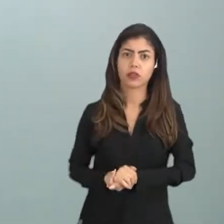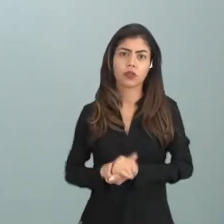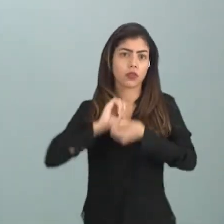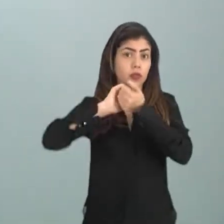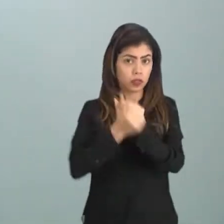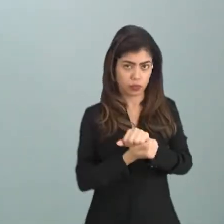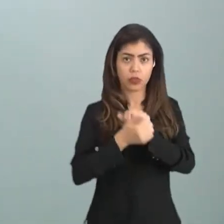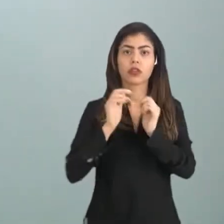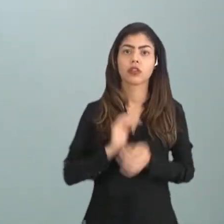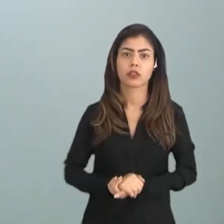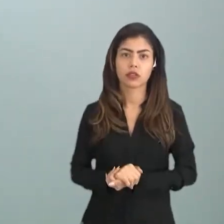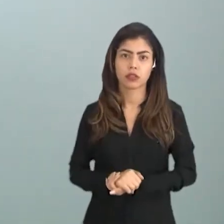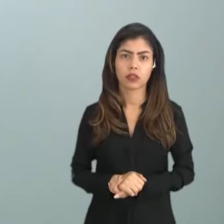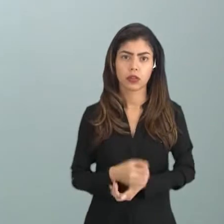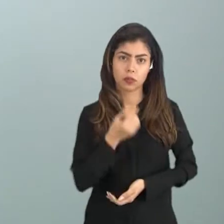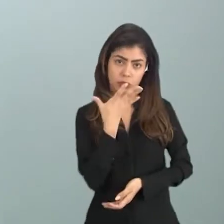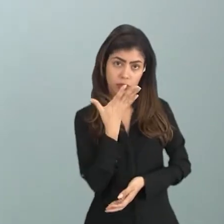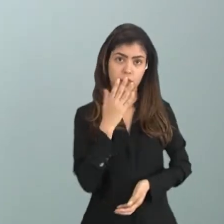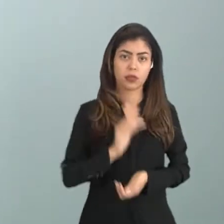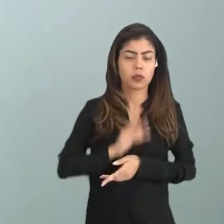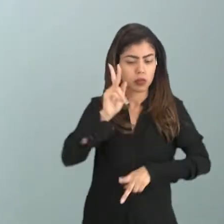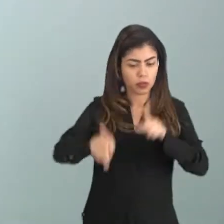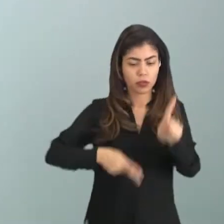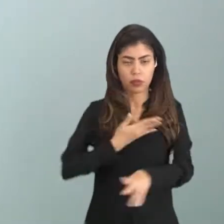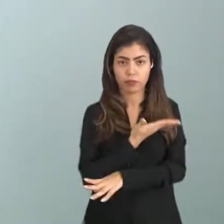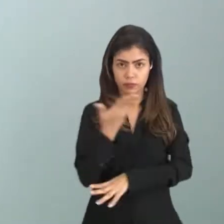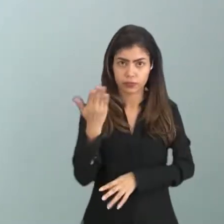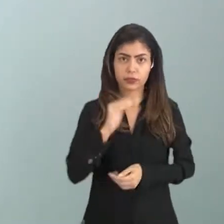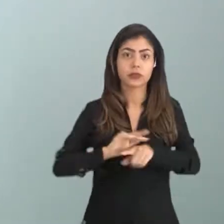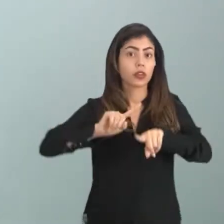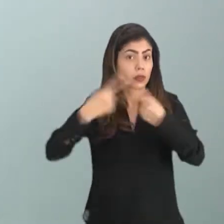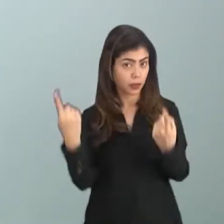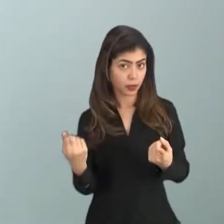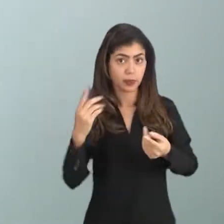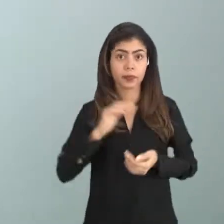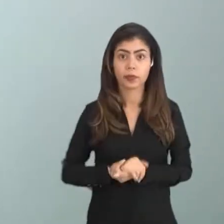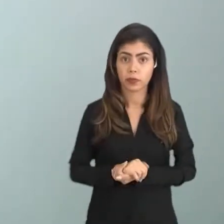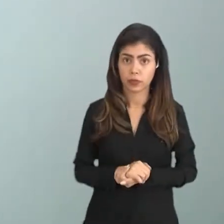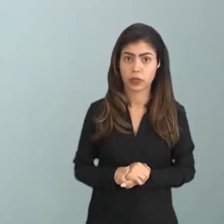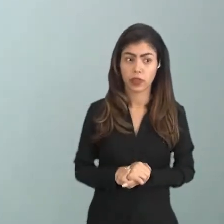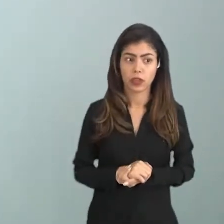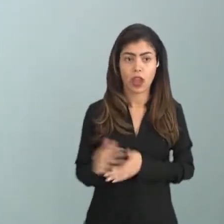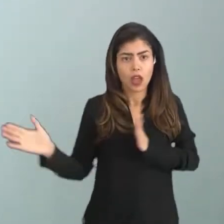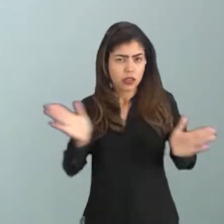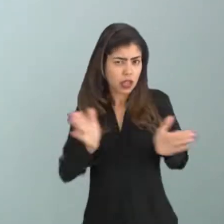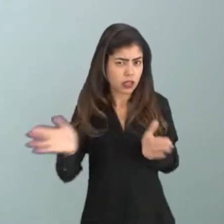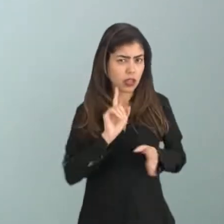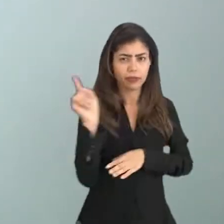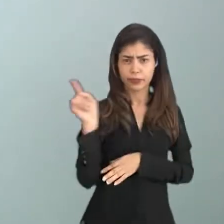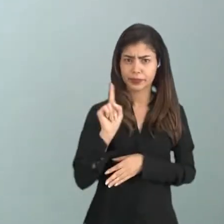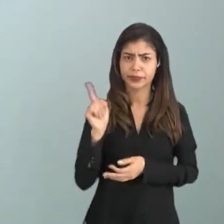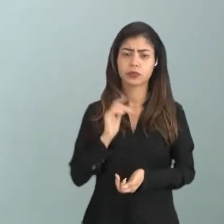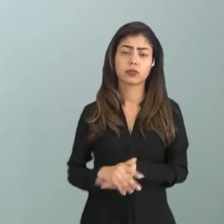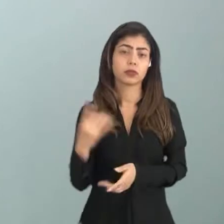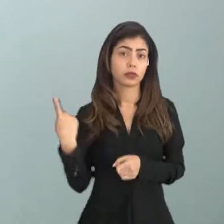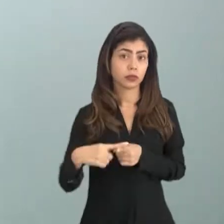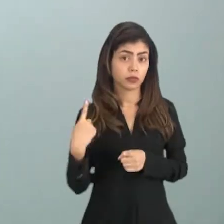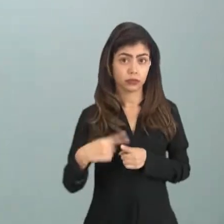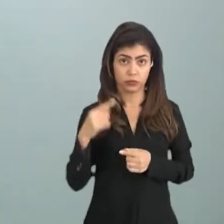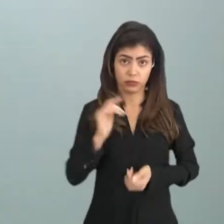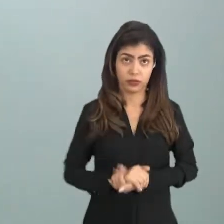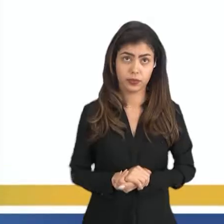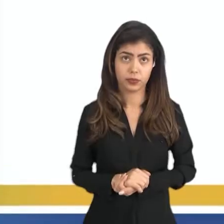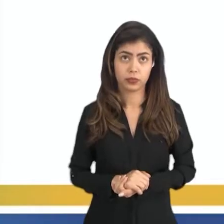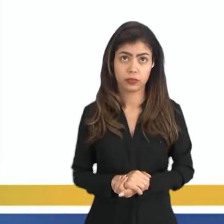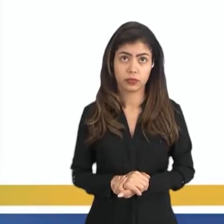esse esporte bem popular, né? Mas não tão acessível, né? Vamos ver o porquê. Vamos